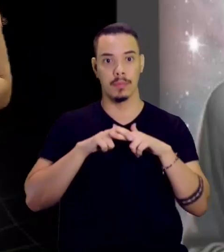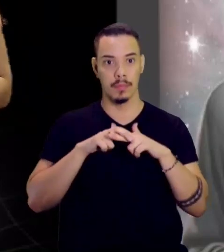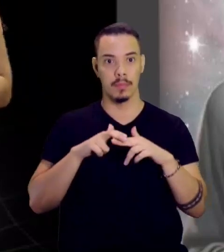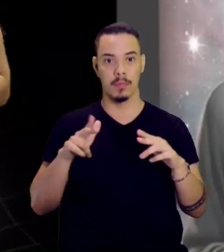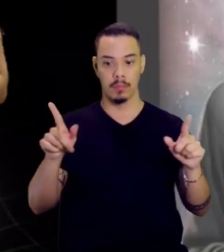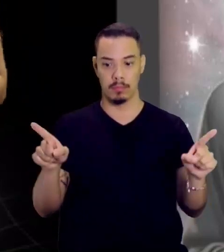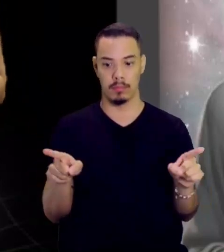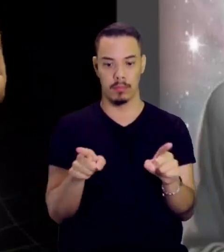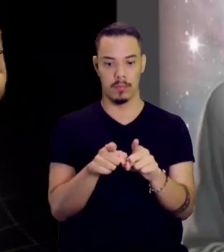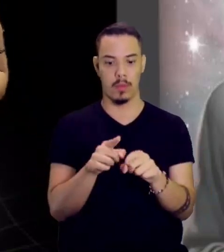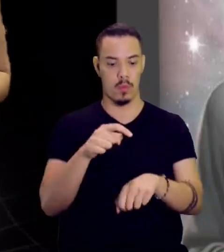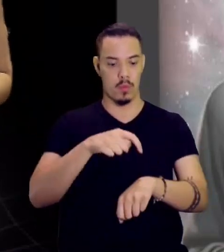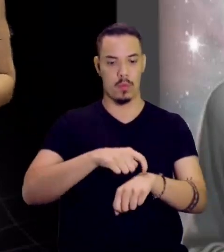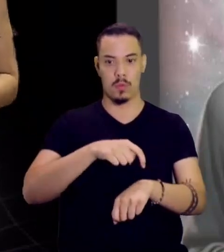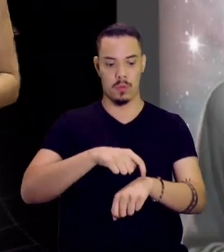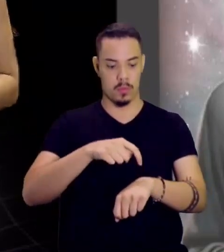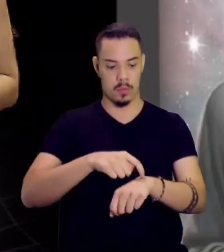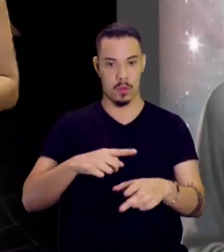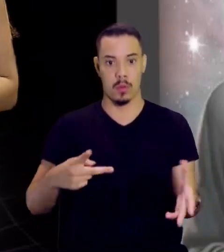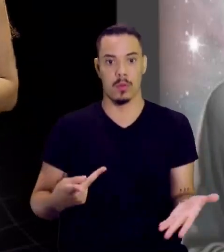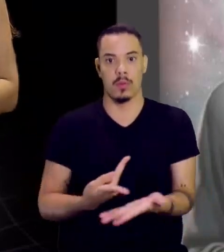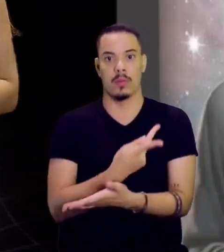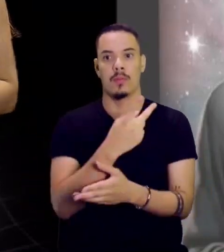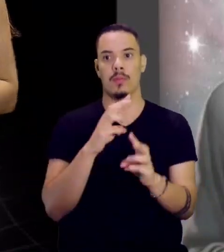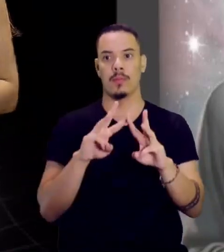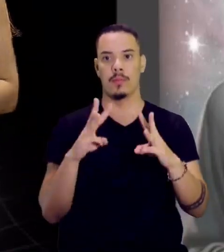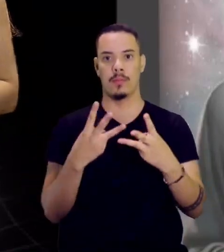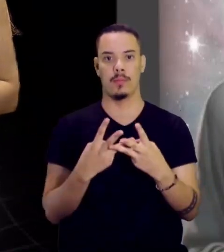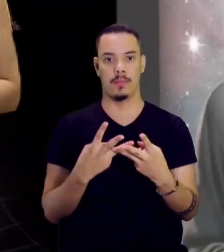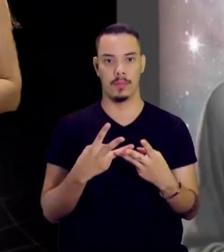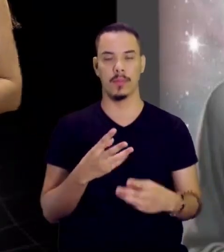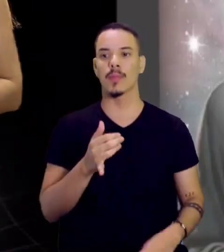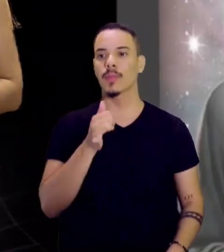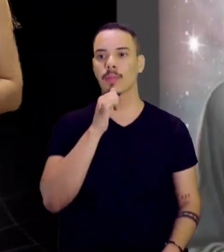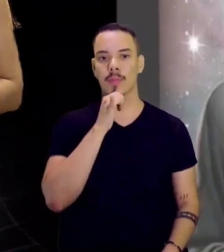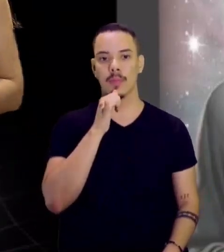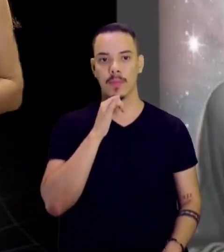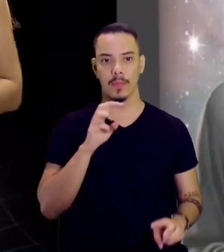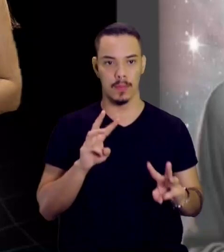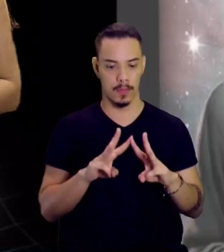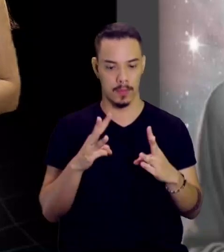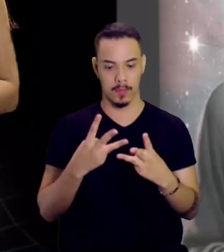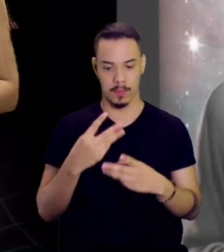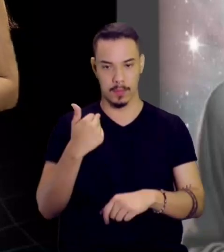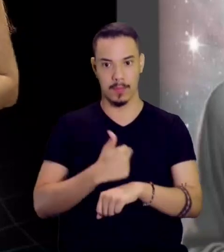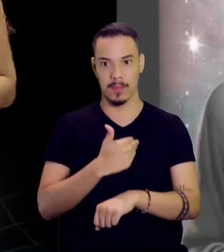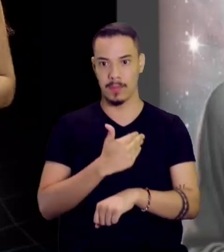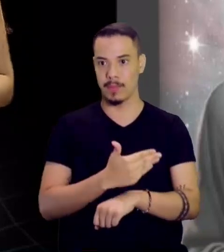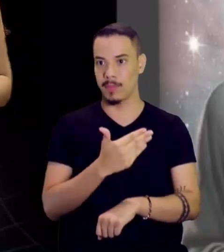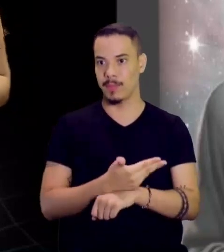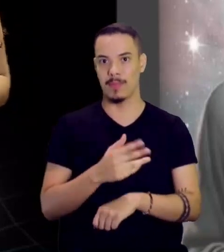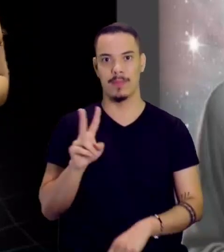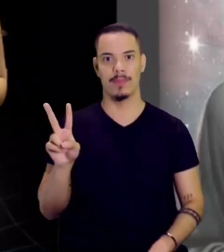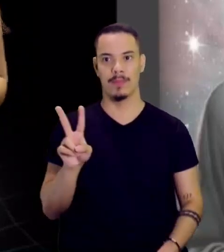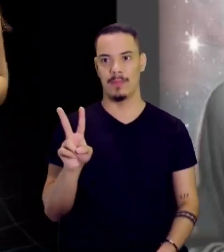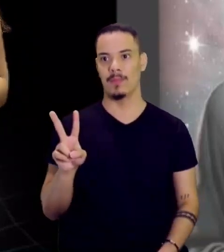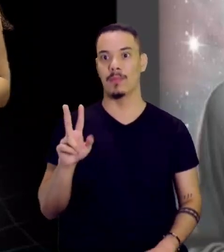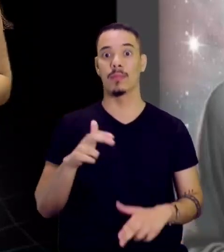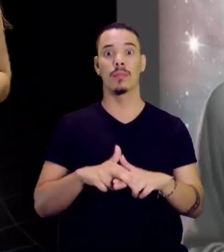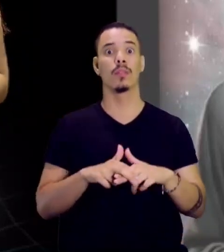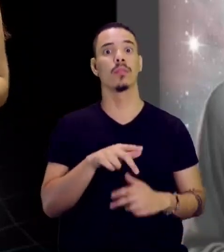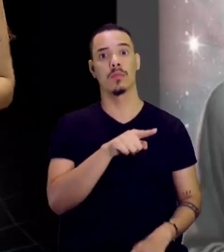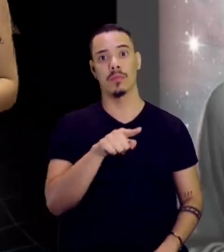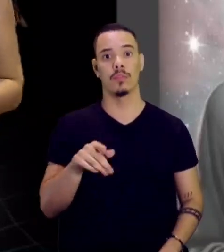restringiu o momento quando a massa fosse 2. É como se a massa fosse o tempo todo 2. Exatamente. Então, é uma coisa que você